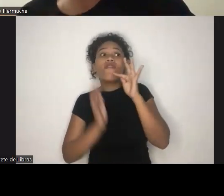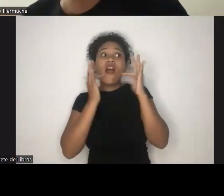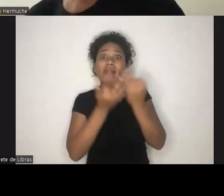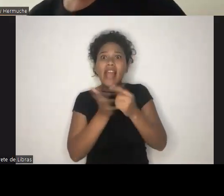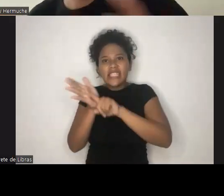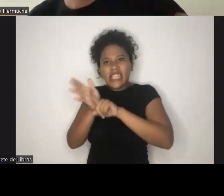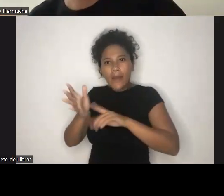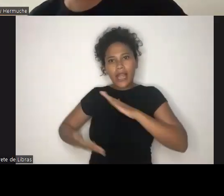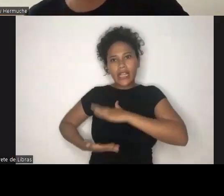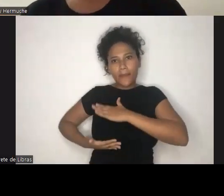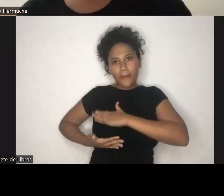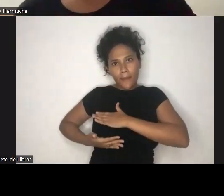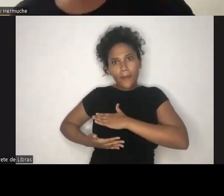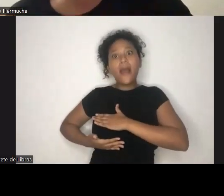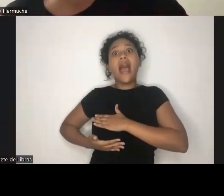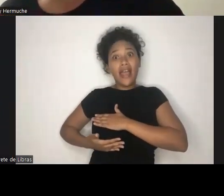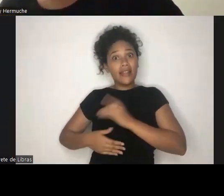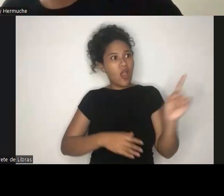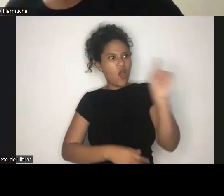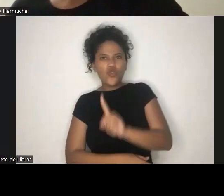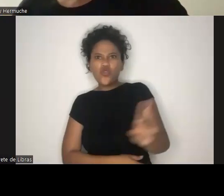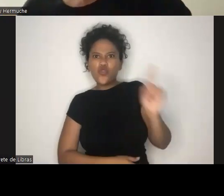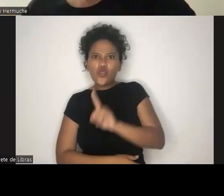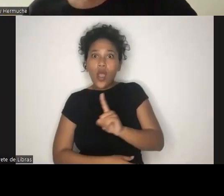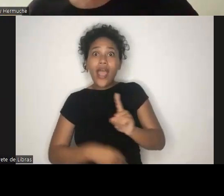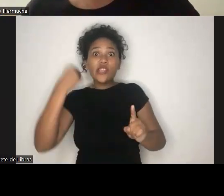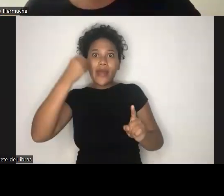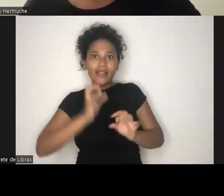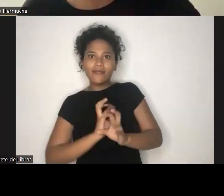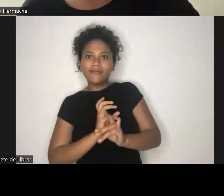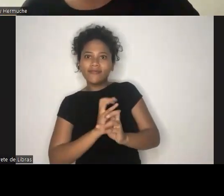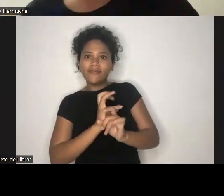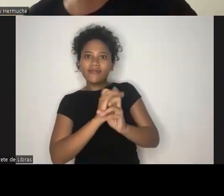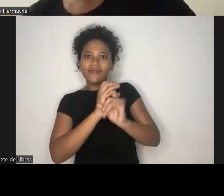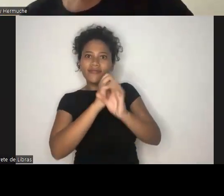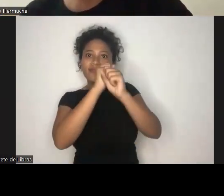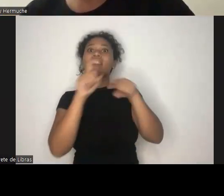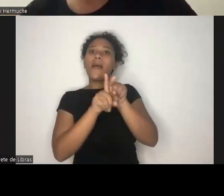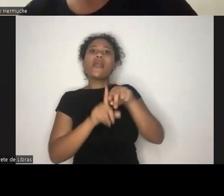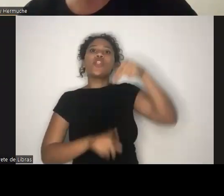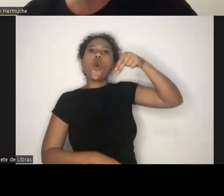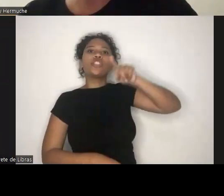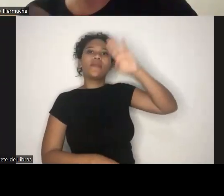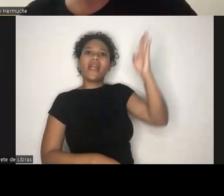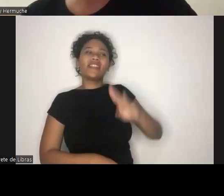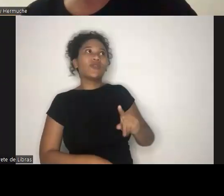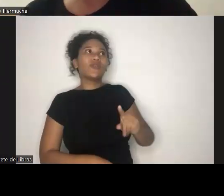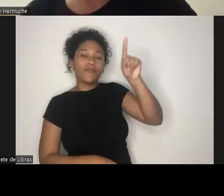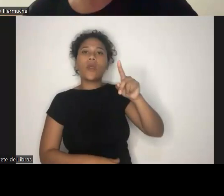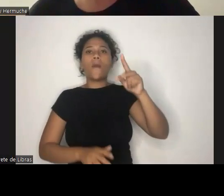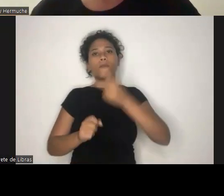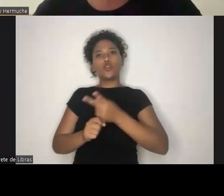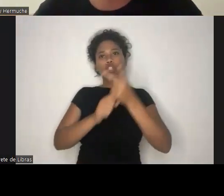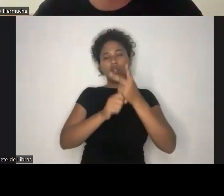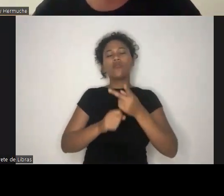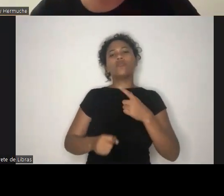câncer de mama e essa carreta de experiência ela foi feita para região norte do Brasil é um projeto que foi premiado nos Estados